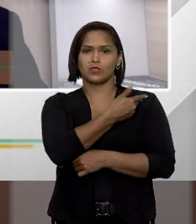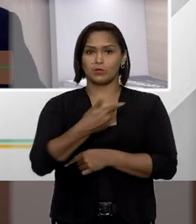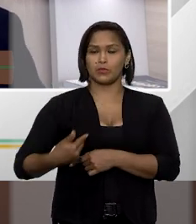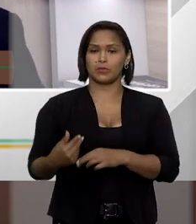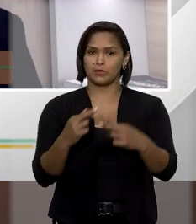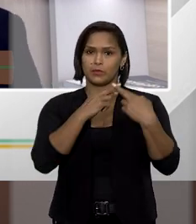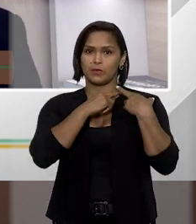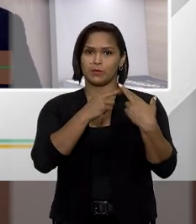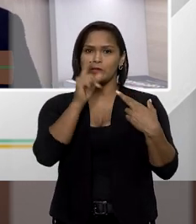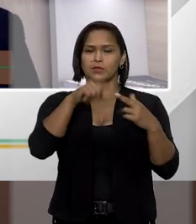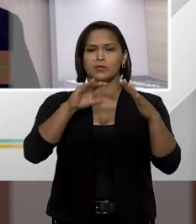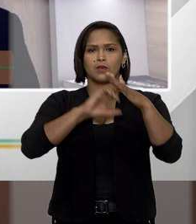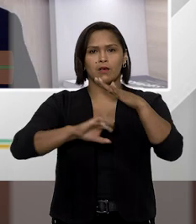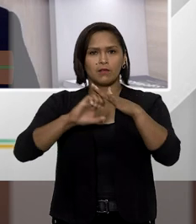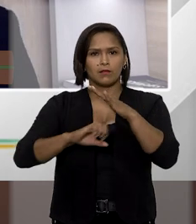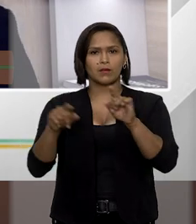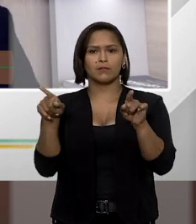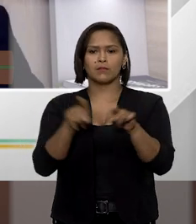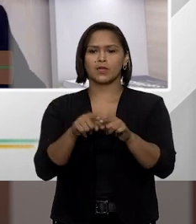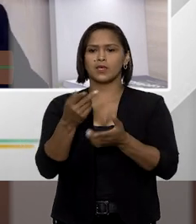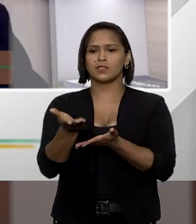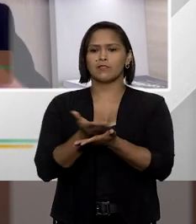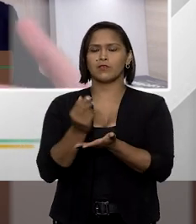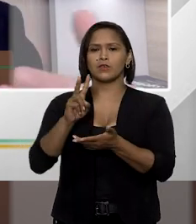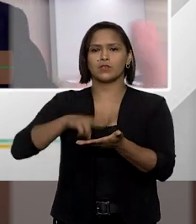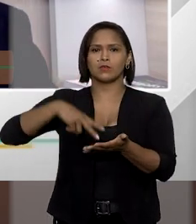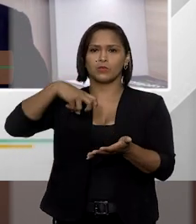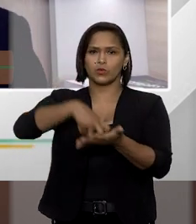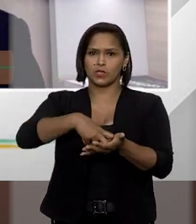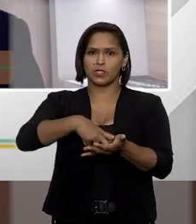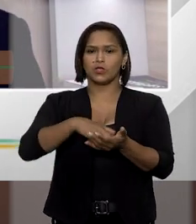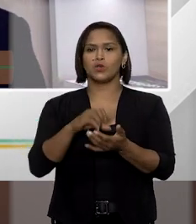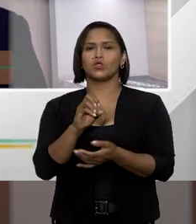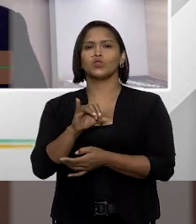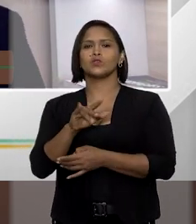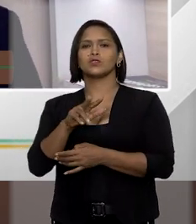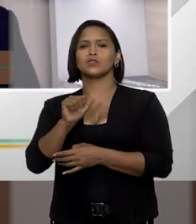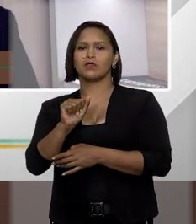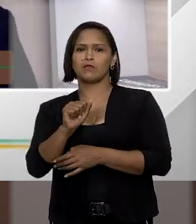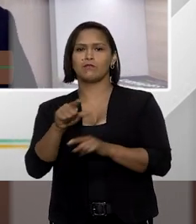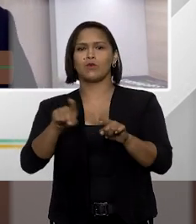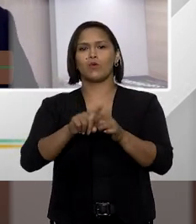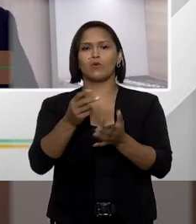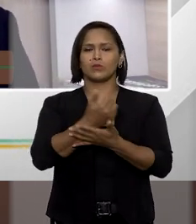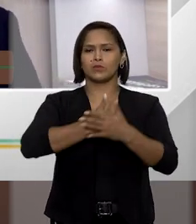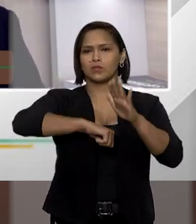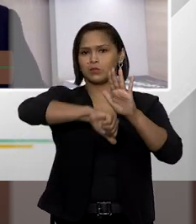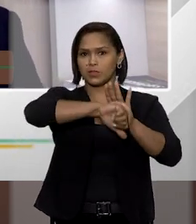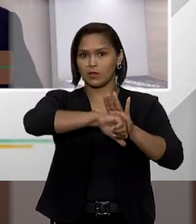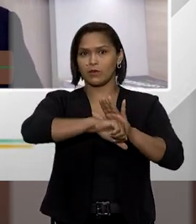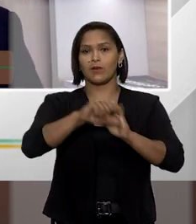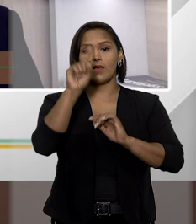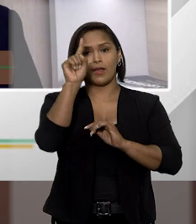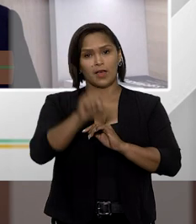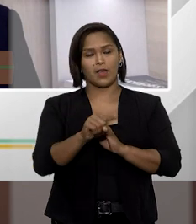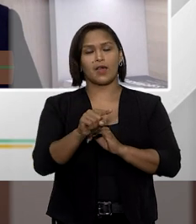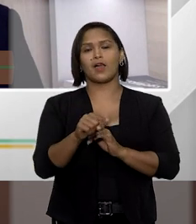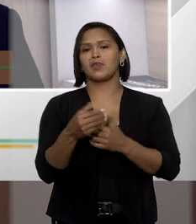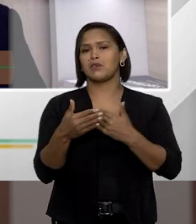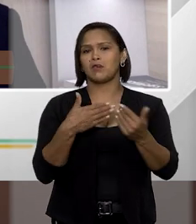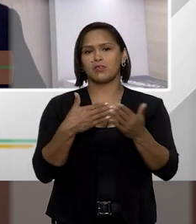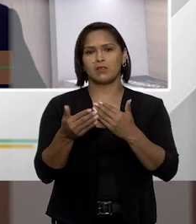público que representava a empresa veio a ser punido no campo civil ou no campo criminal. Há aí